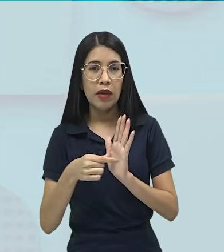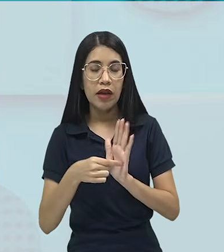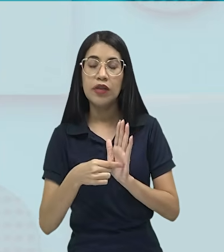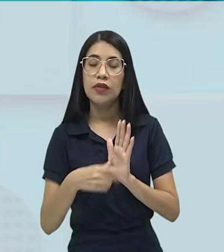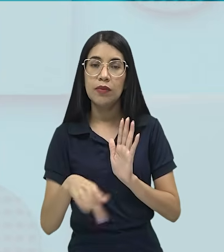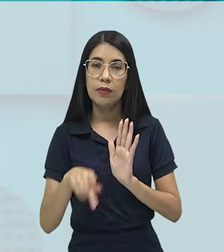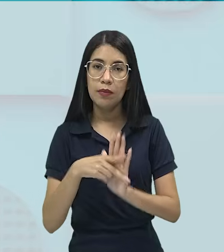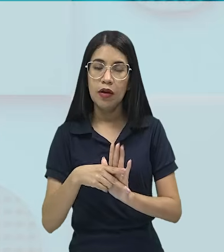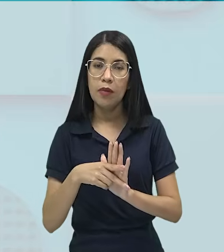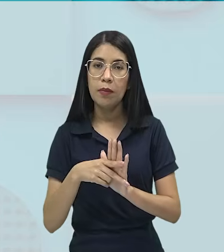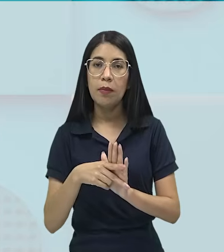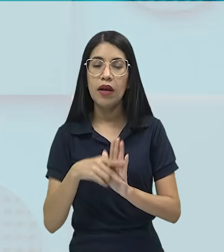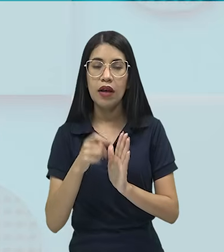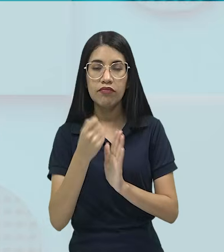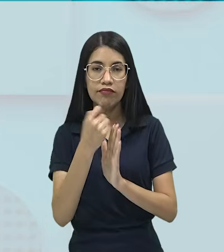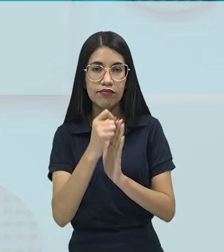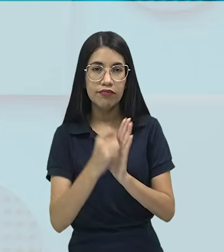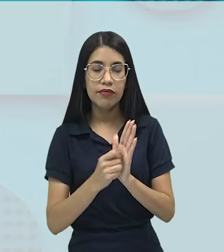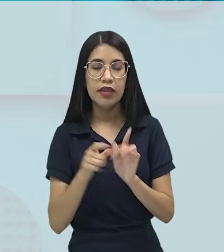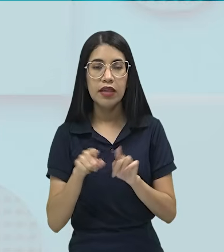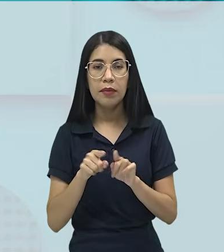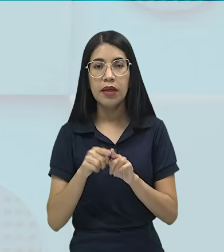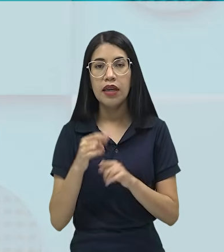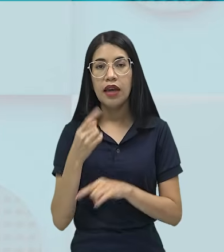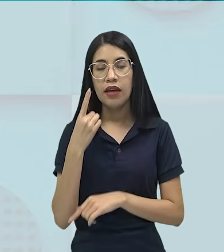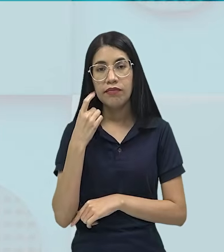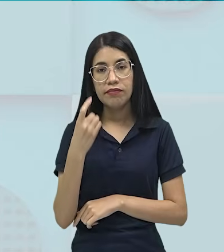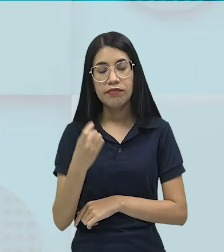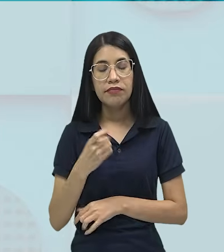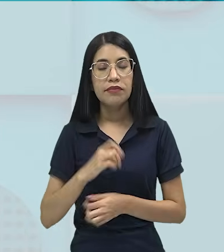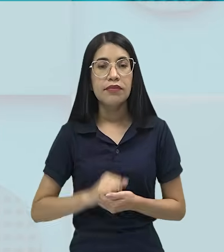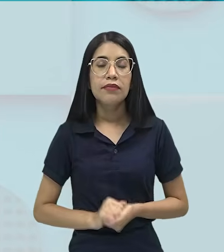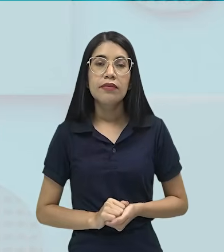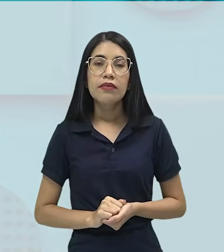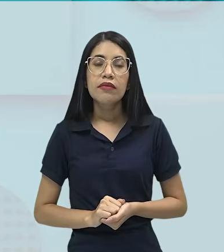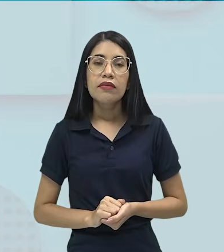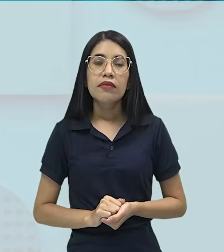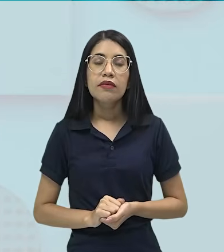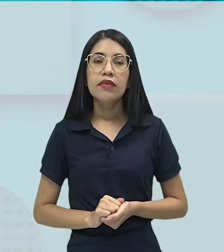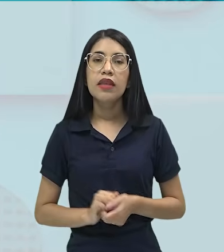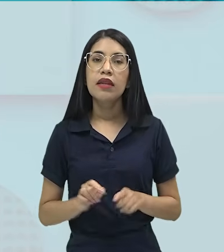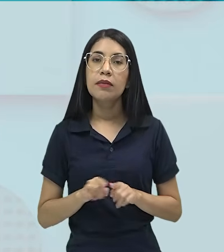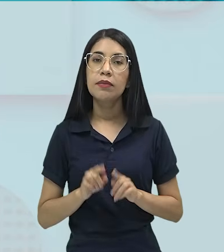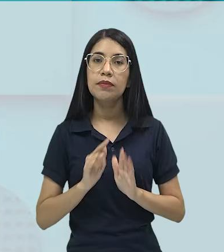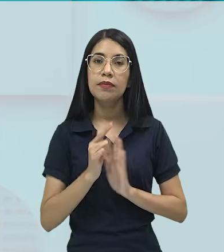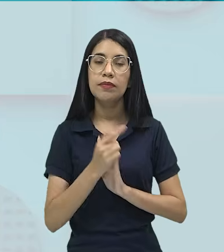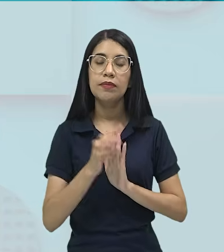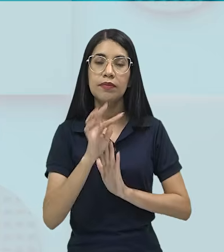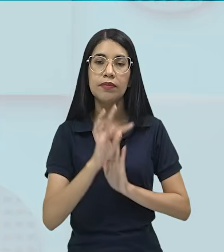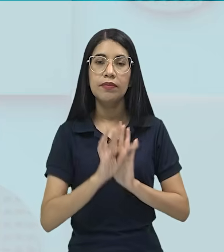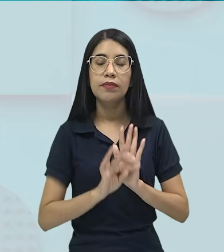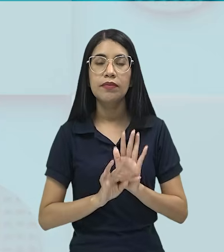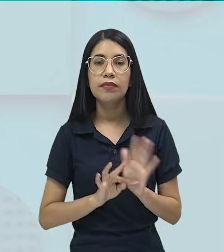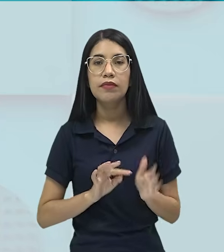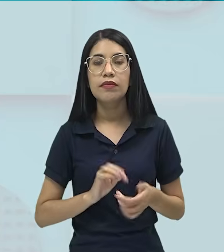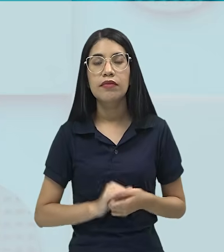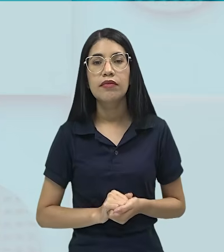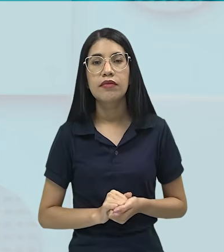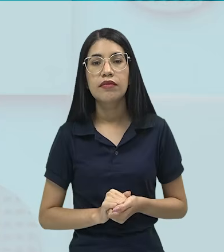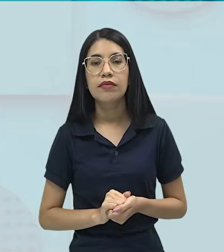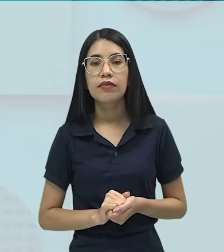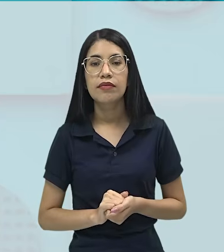as nossas anotações e é bem interessante. Então, é um gênero textual também.